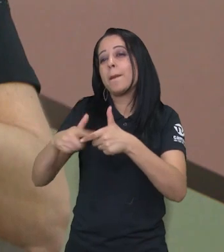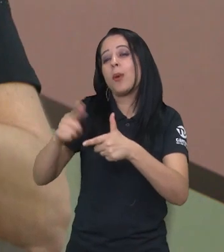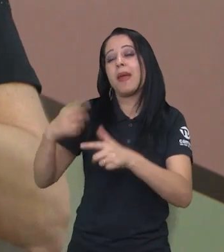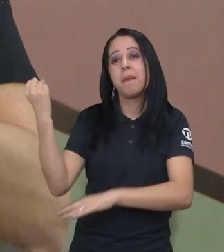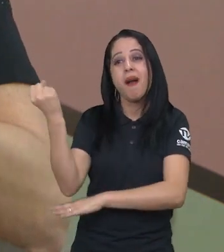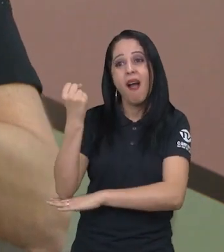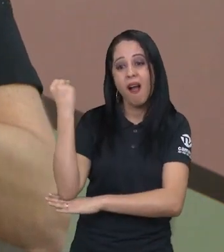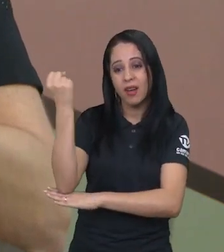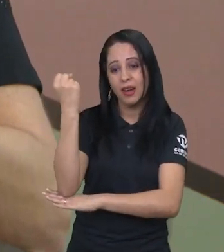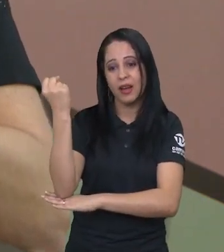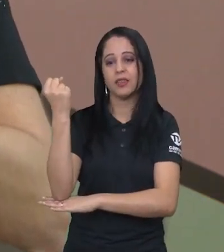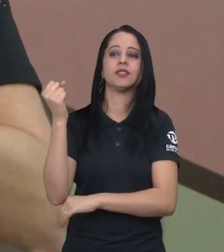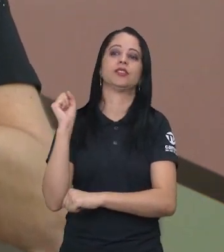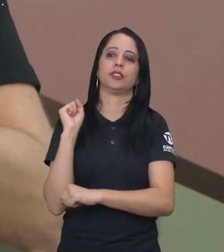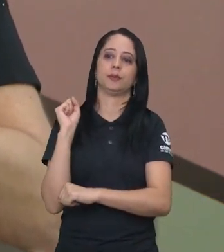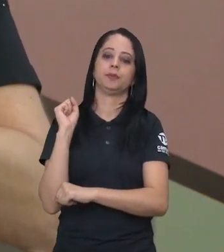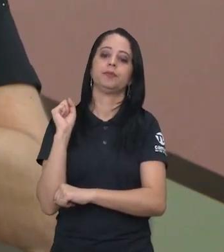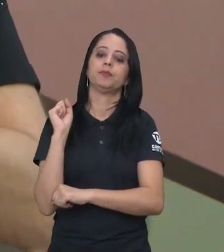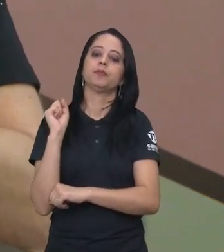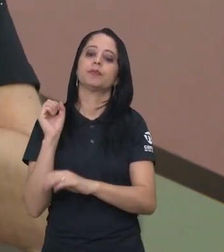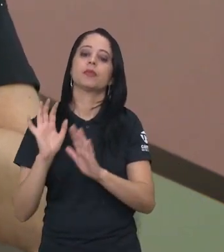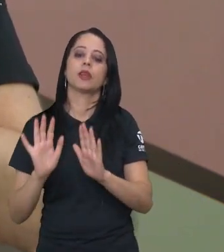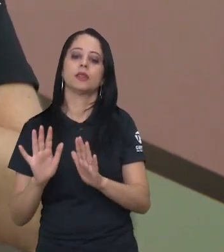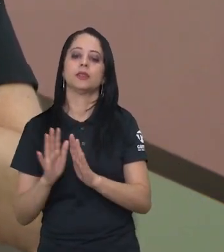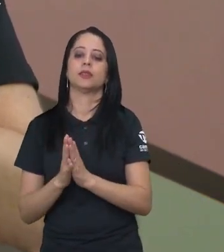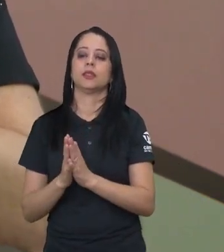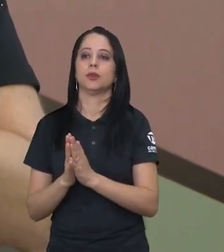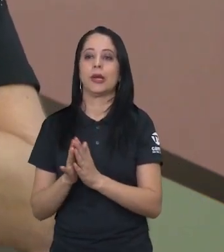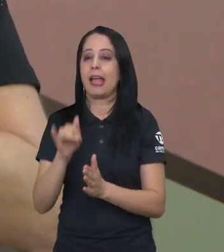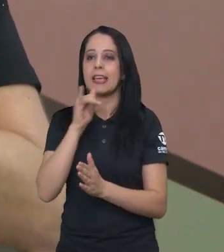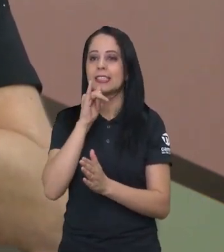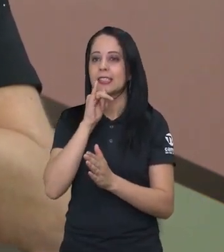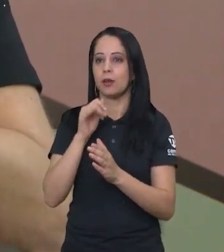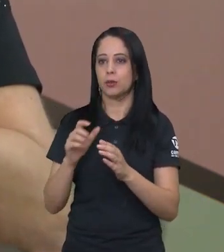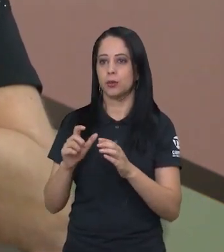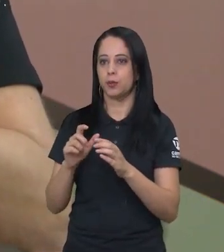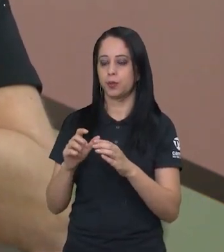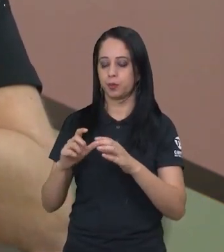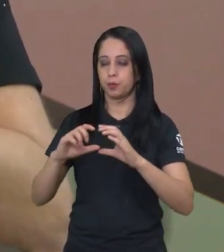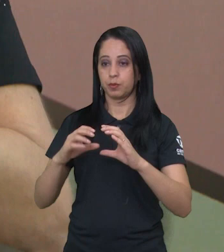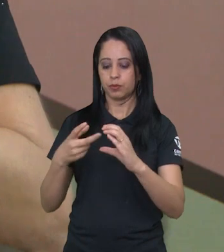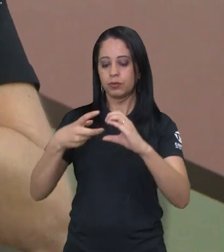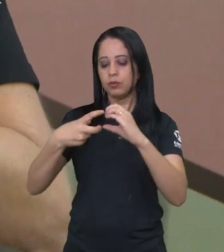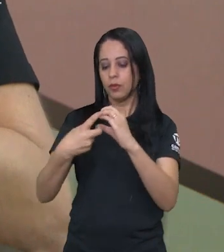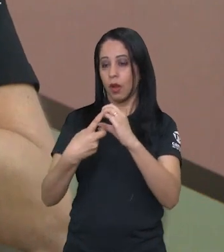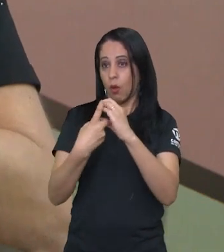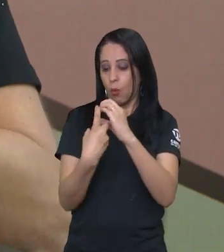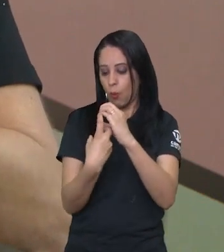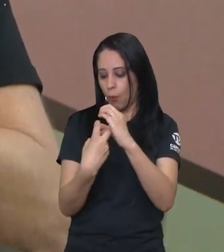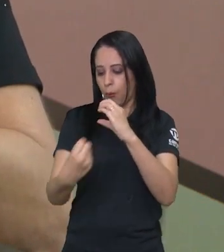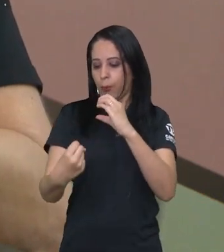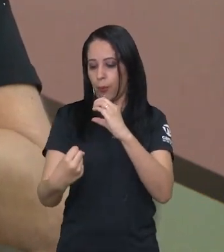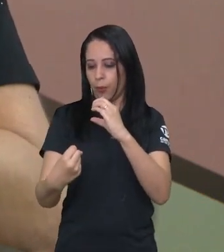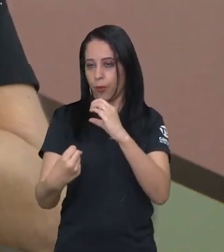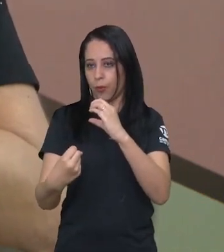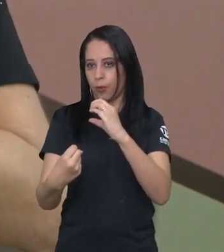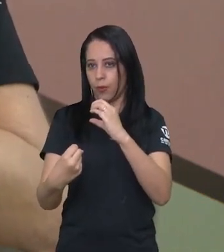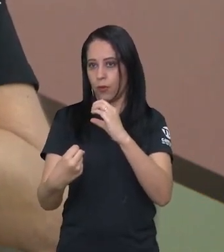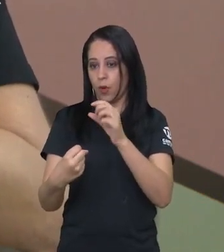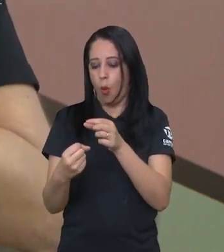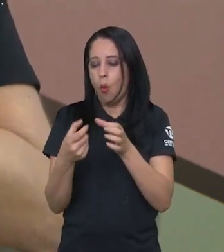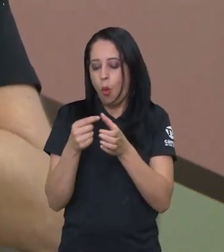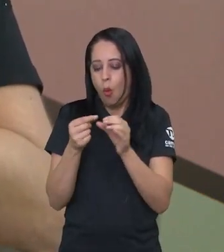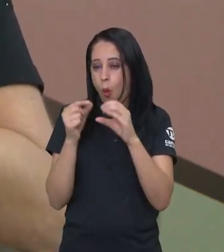você coloca o óvulo, você põe ele, a gente brinca, numa gota de espermatozoide e o processo meio que acontece natural ali na